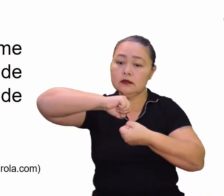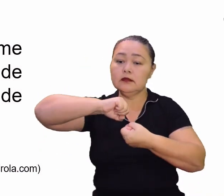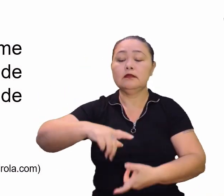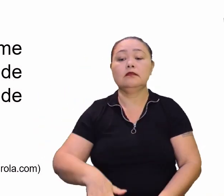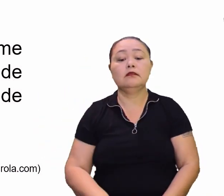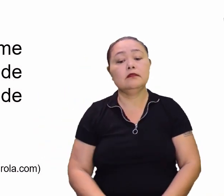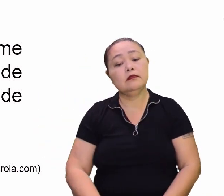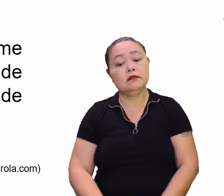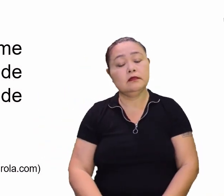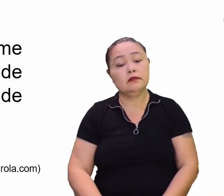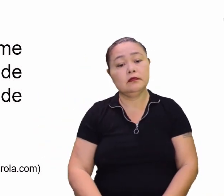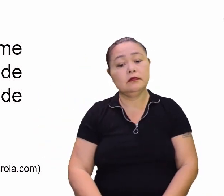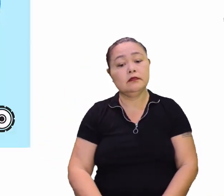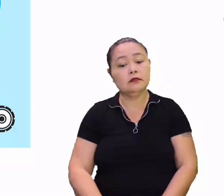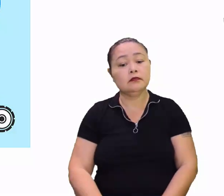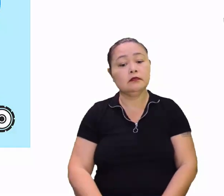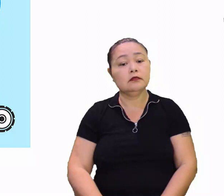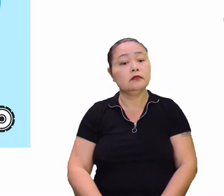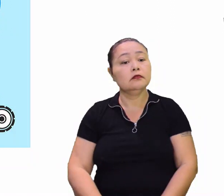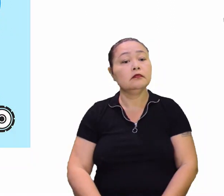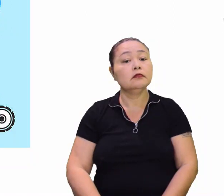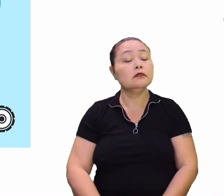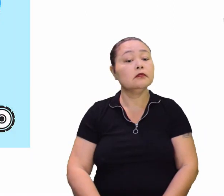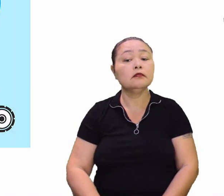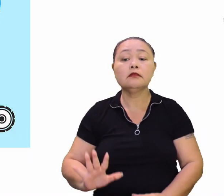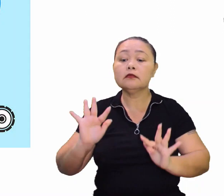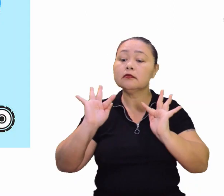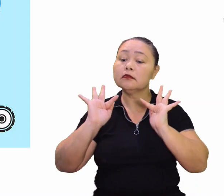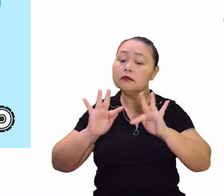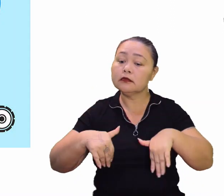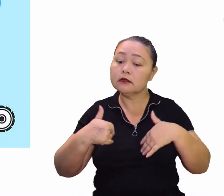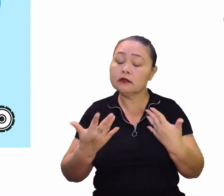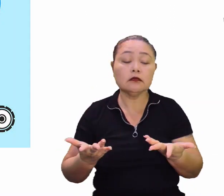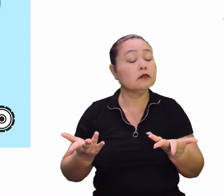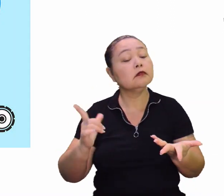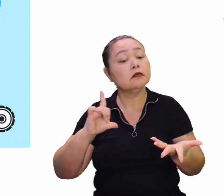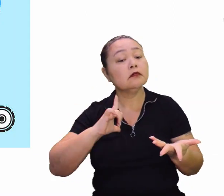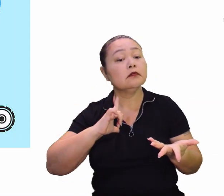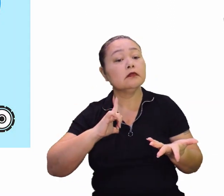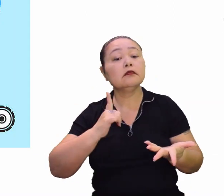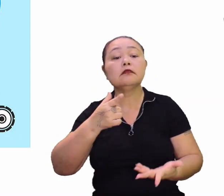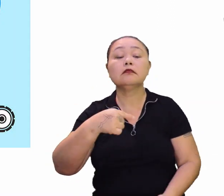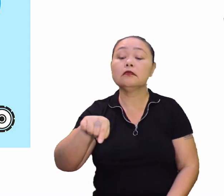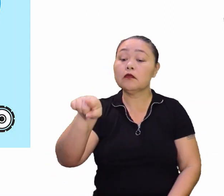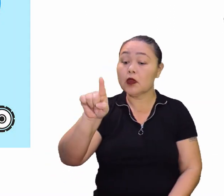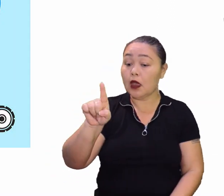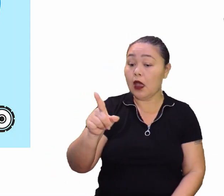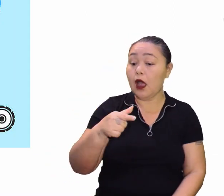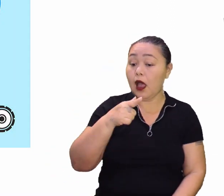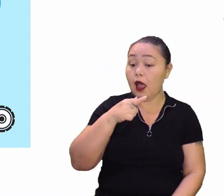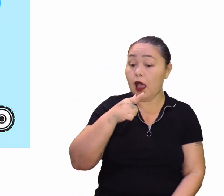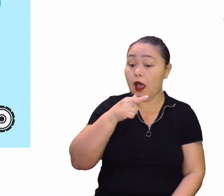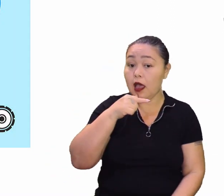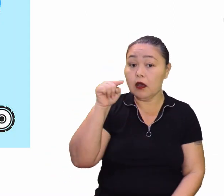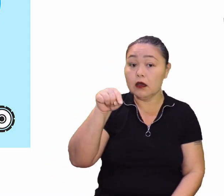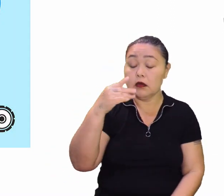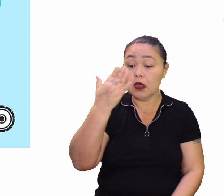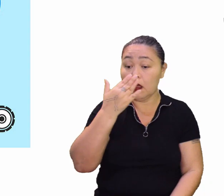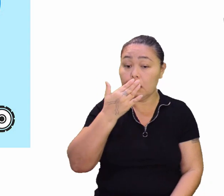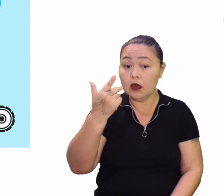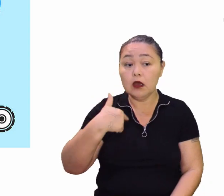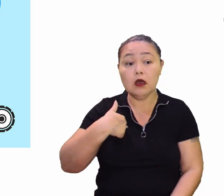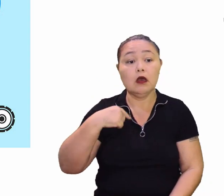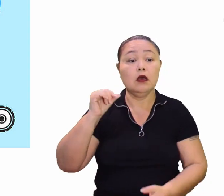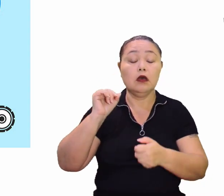sustentável. Muito bem. Então, só para finalizar, a água que você não vê, por exemplo, para